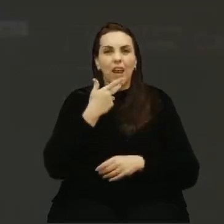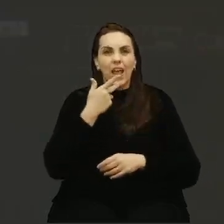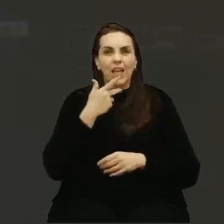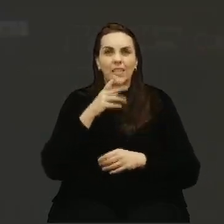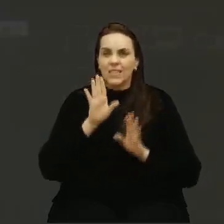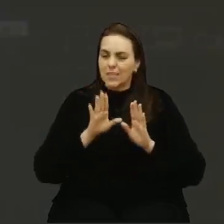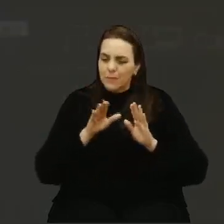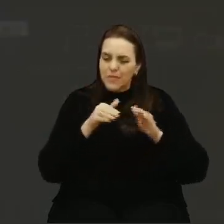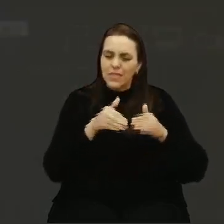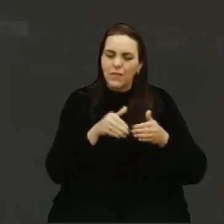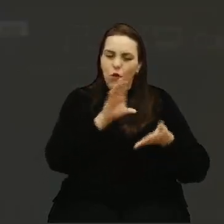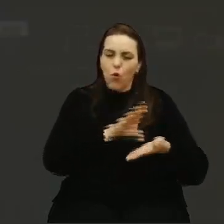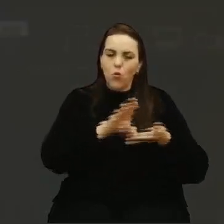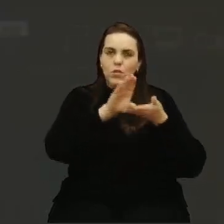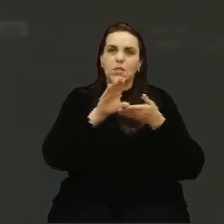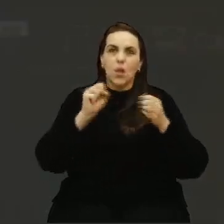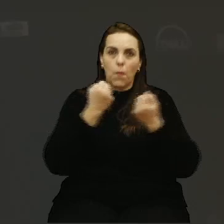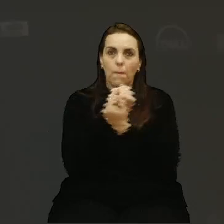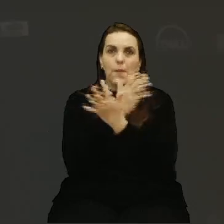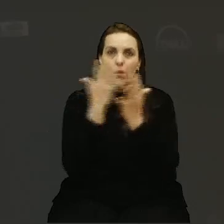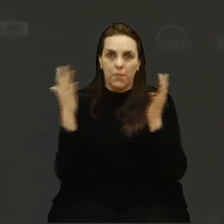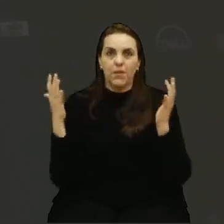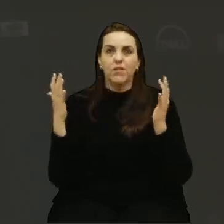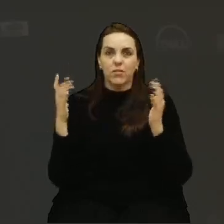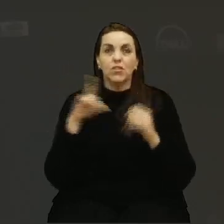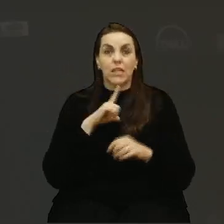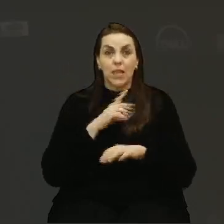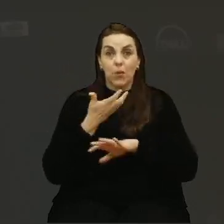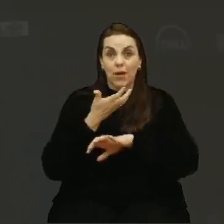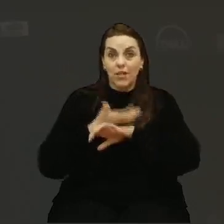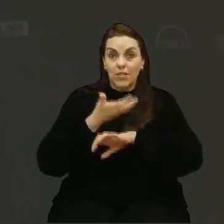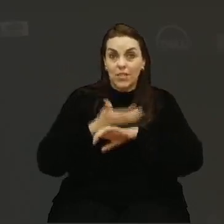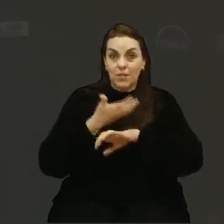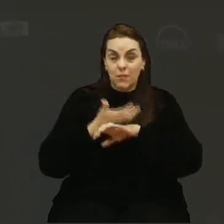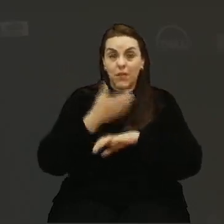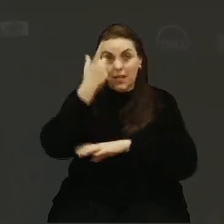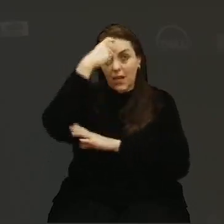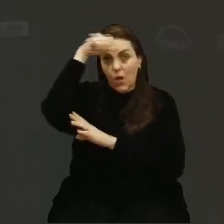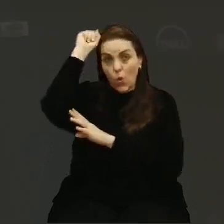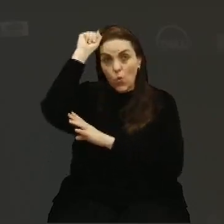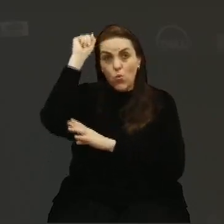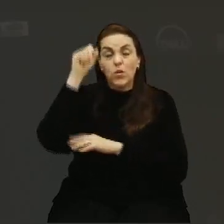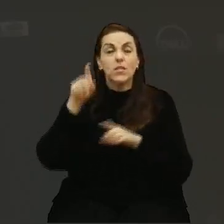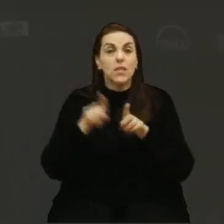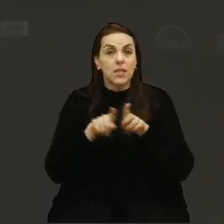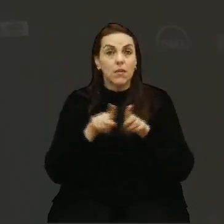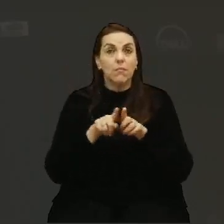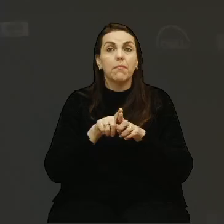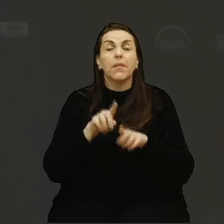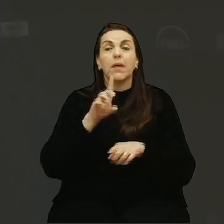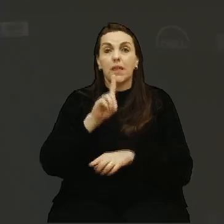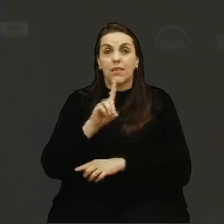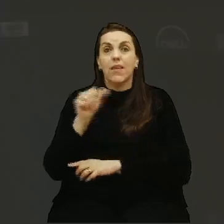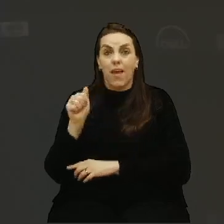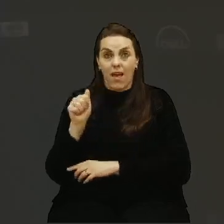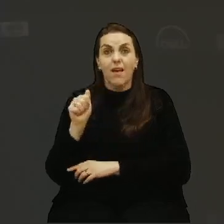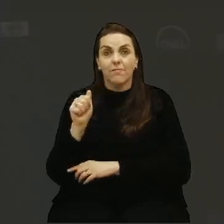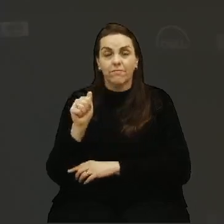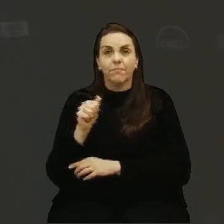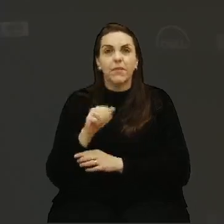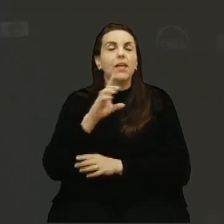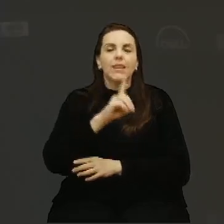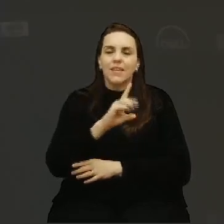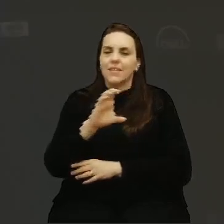Meio Ambiente, que tem uma cadeira da Universidade de Caxias do Sul, tem uma cadeira do Diretório Central de Estudantes. Ele é um conselho que,